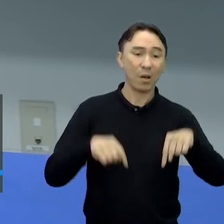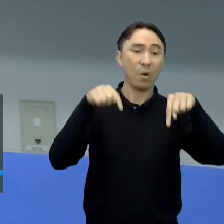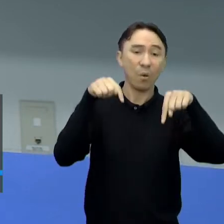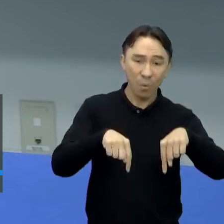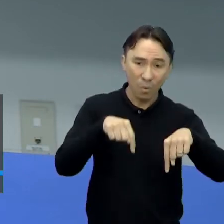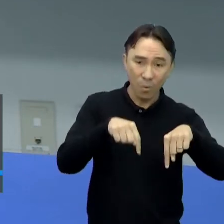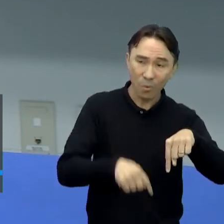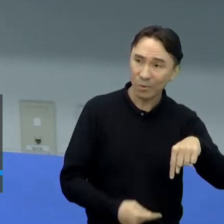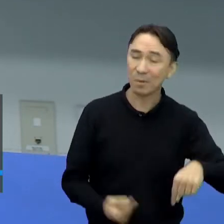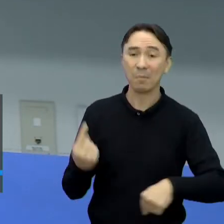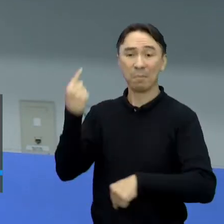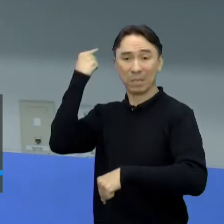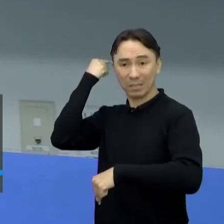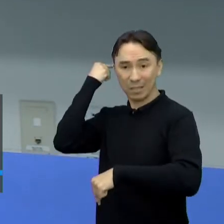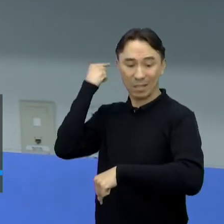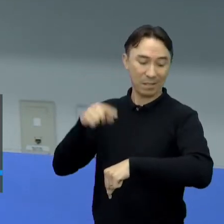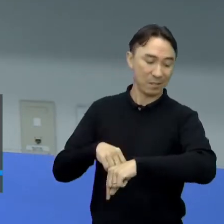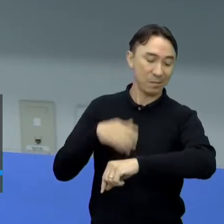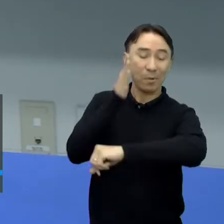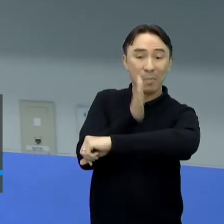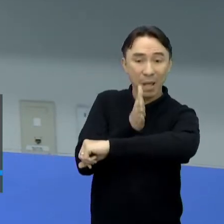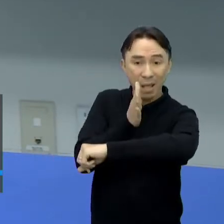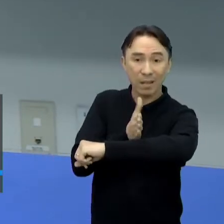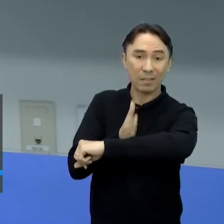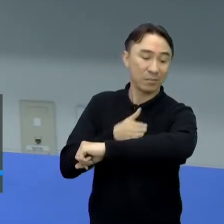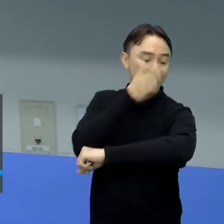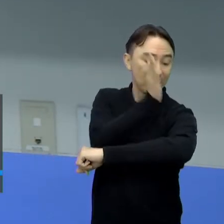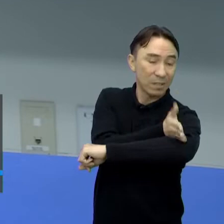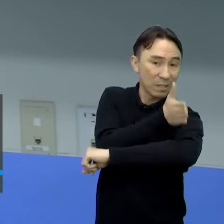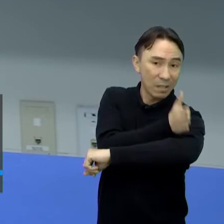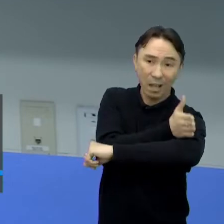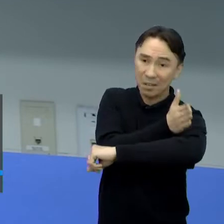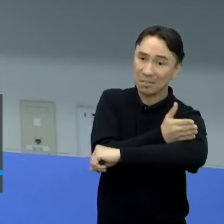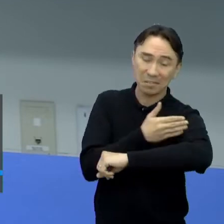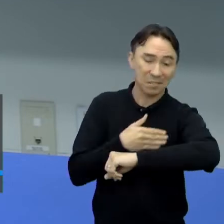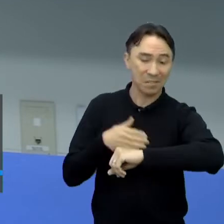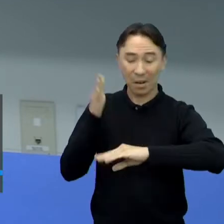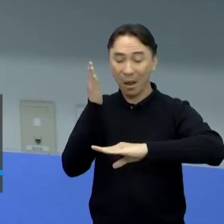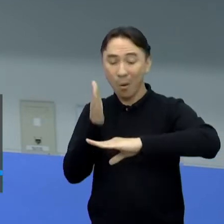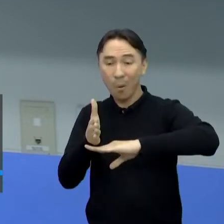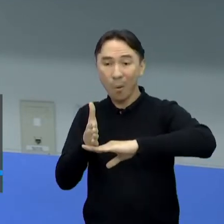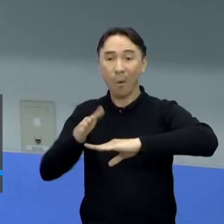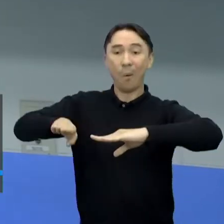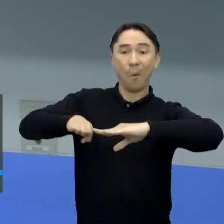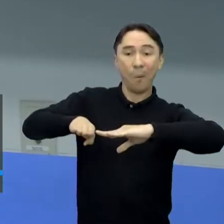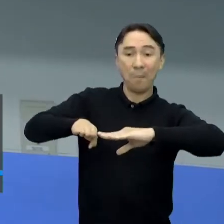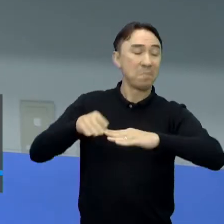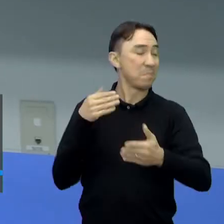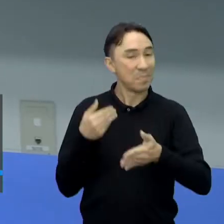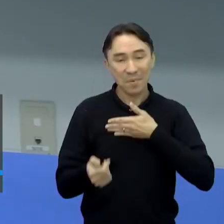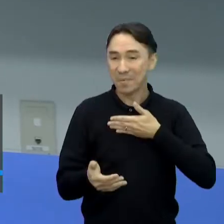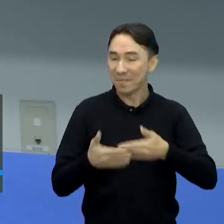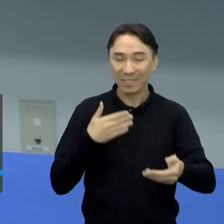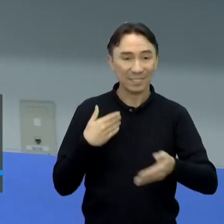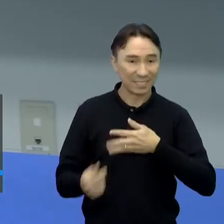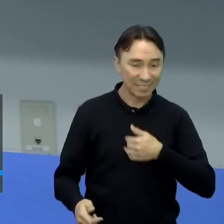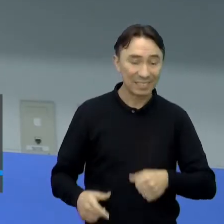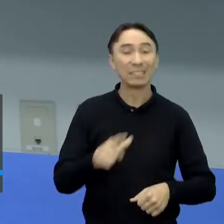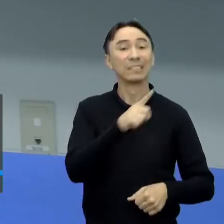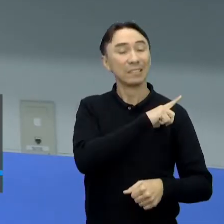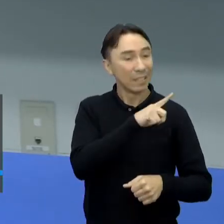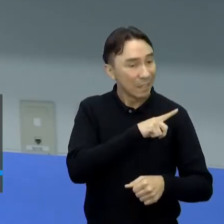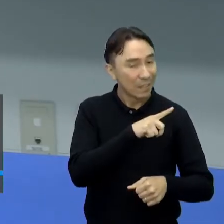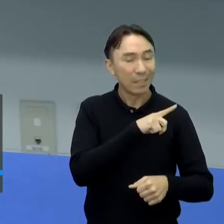Todas as sociedades, elas têm ritos fúnebres. Toda vez que há um